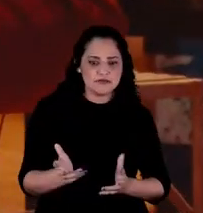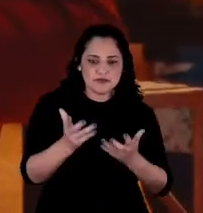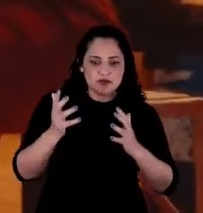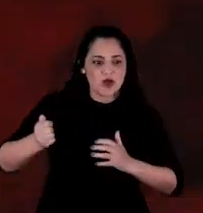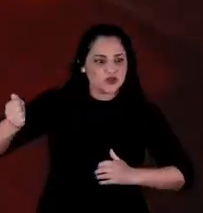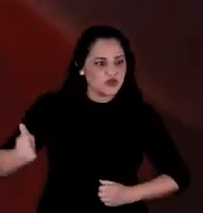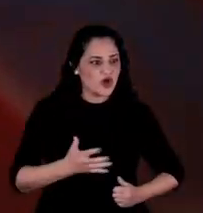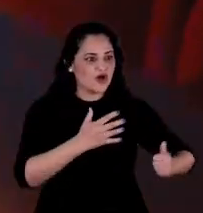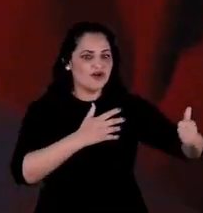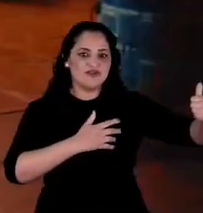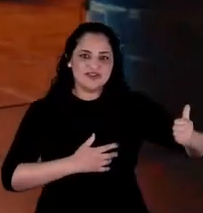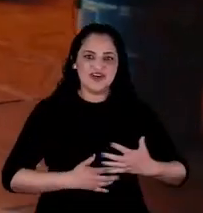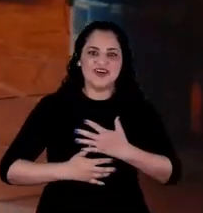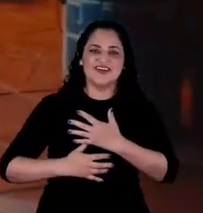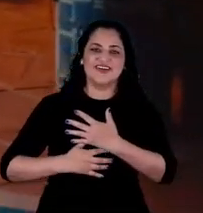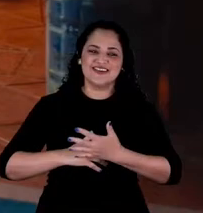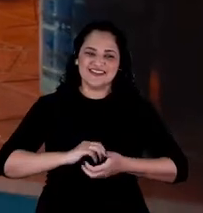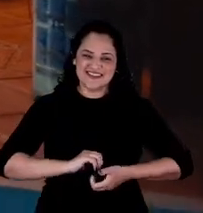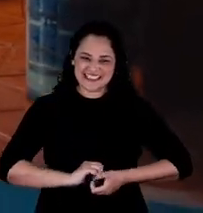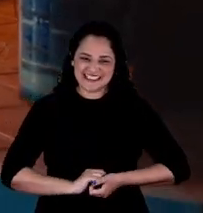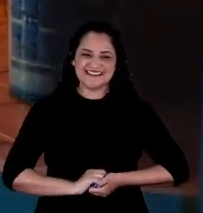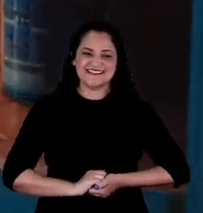promove inovações